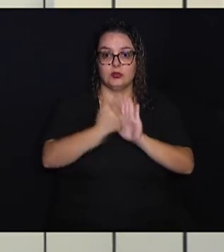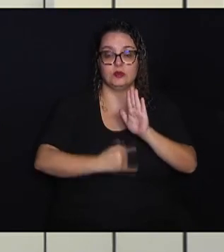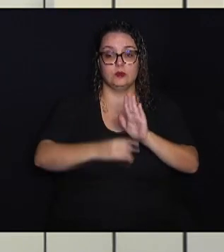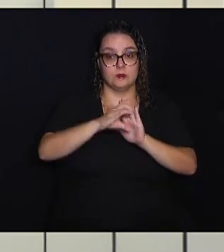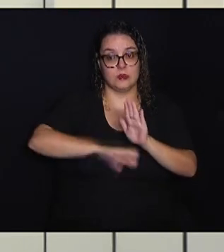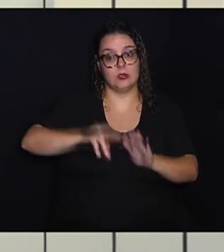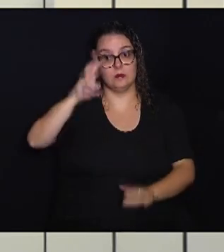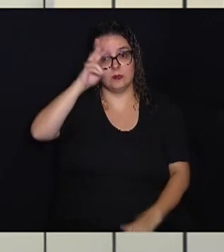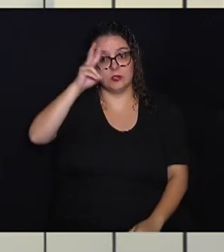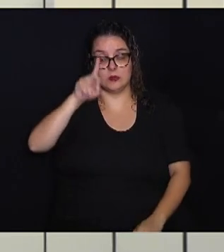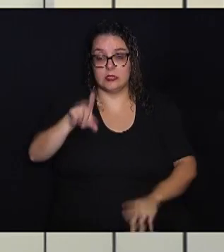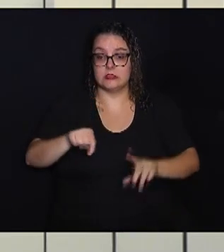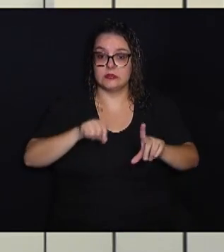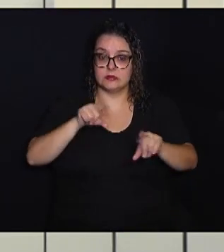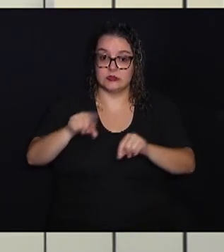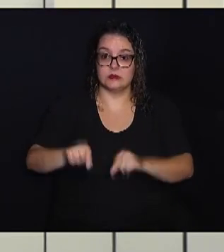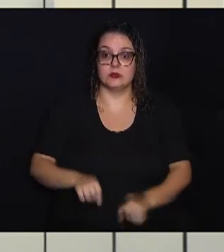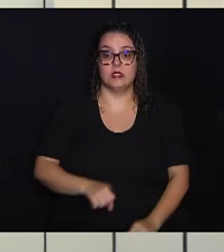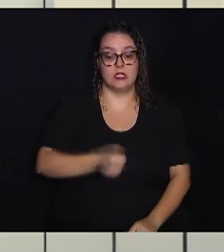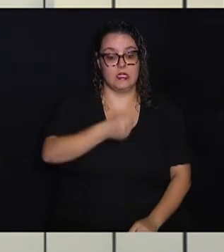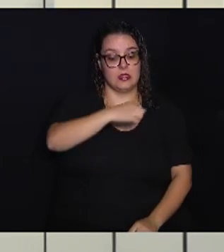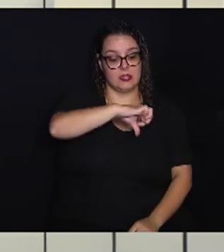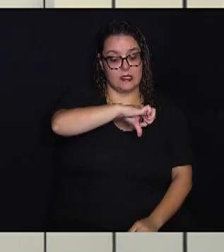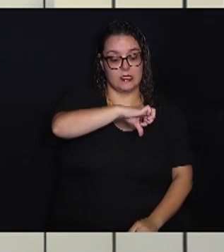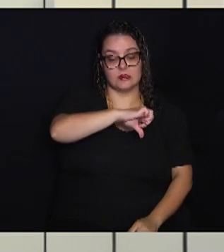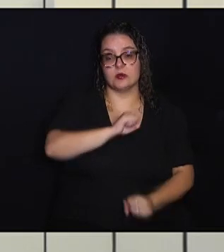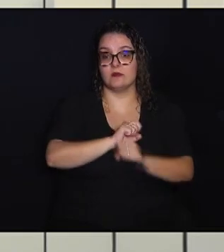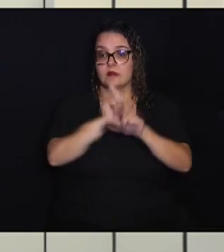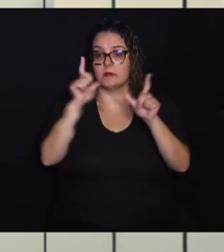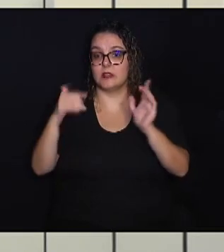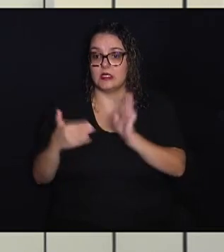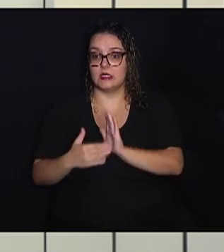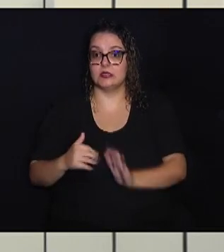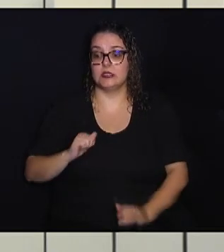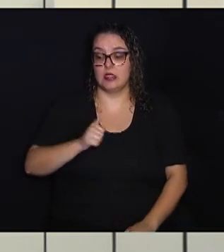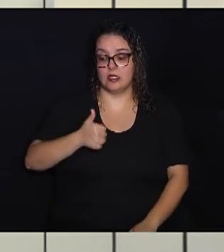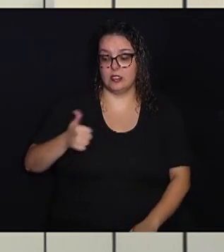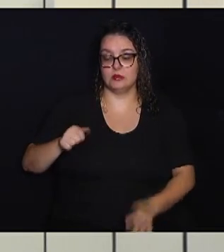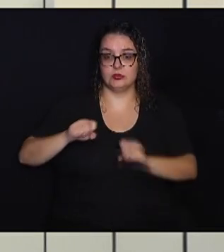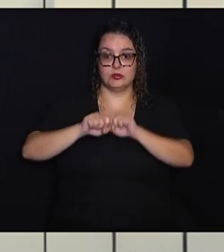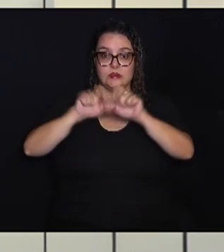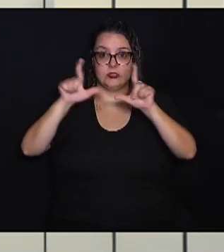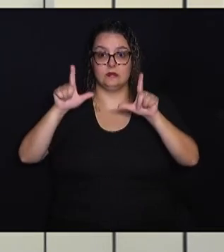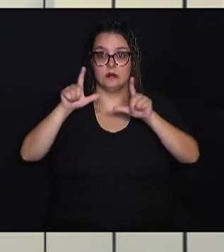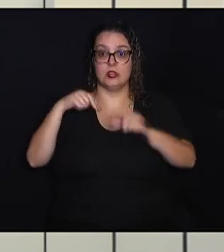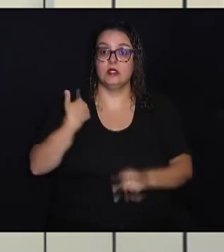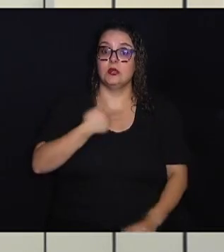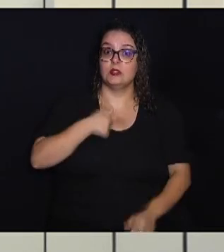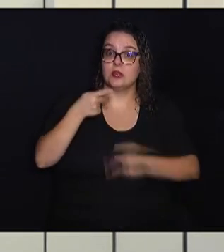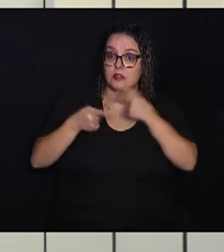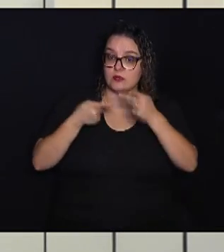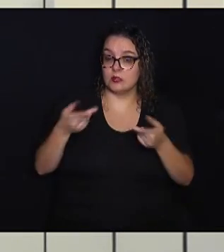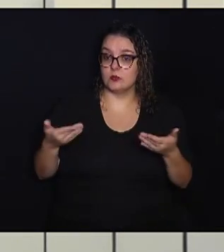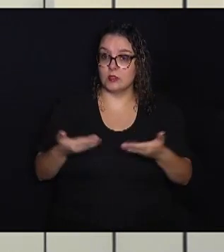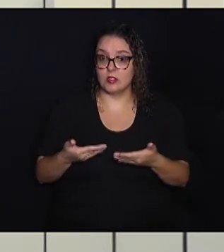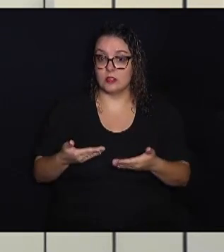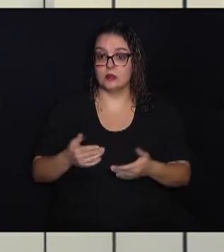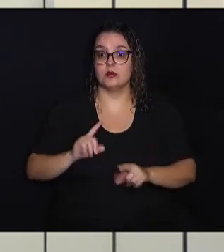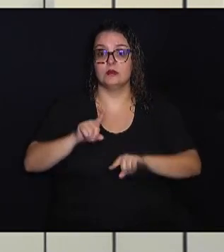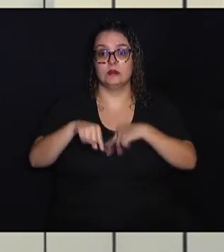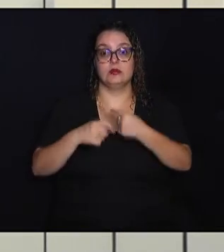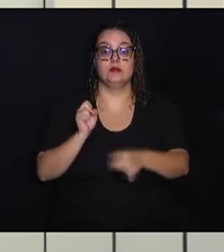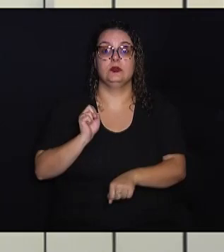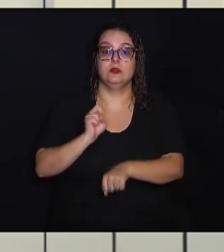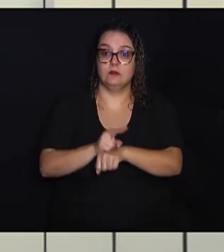essa seleção vai ser das 9 da manhã até às 11 da manhã. E a gente fala agora das outras